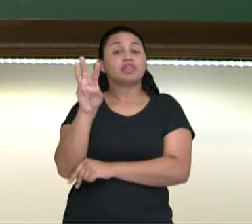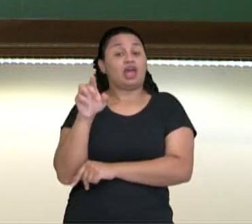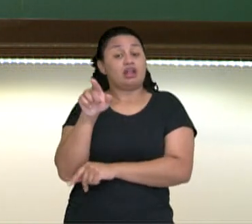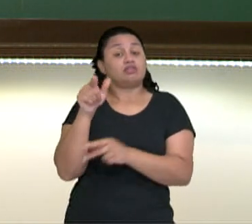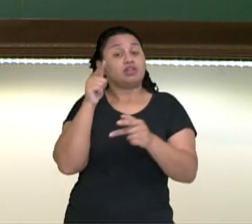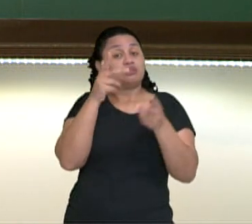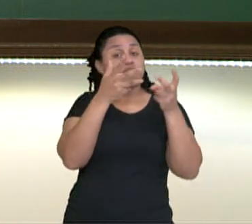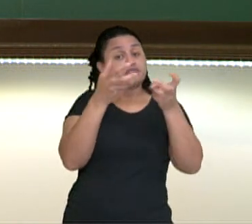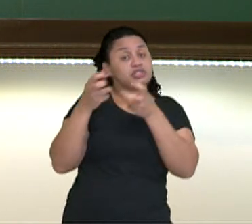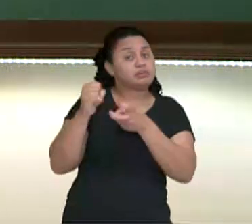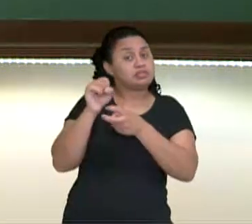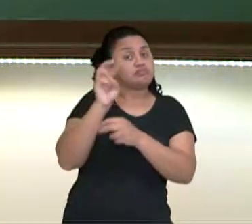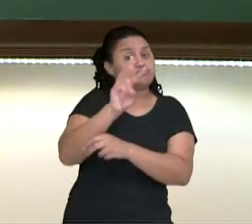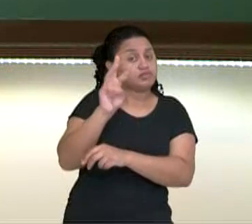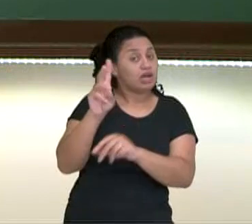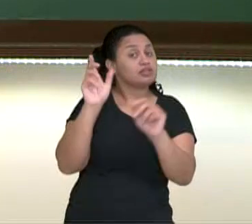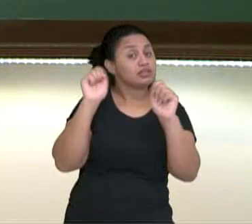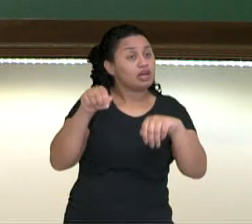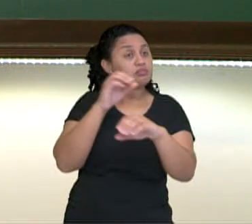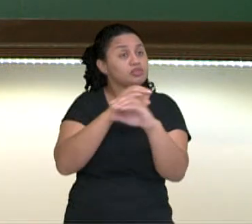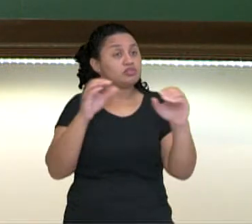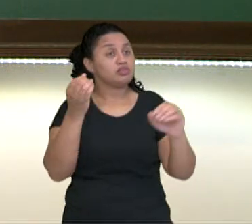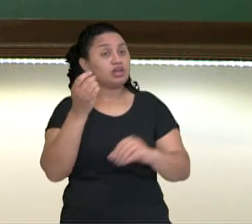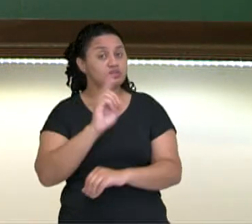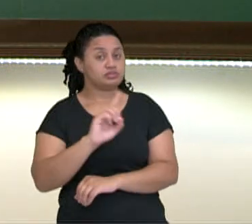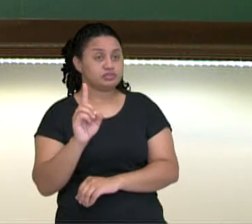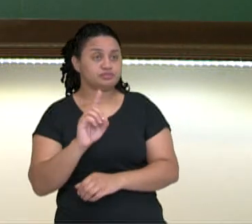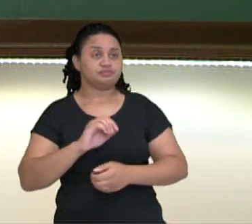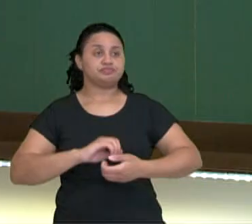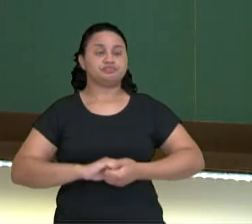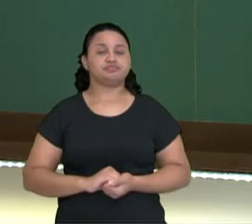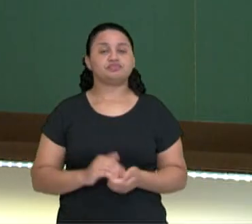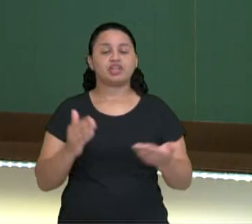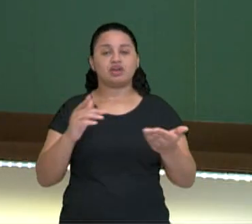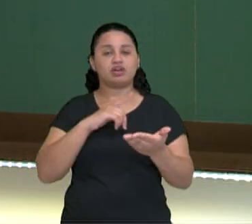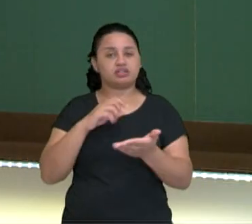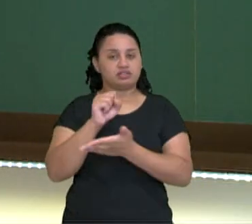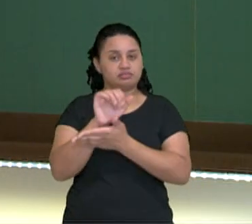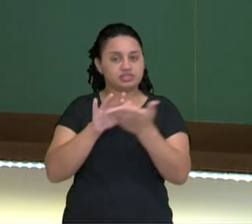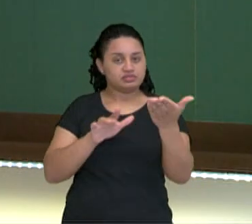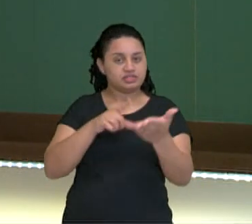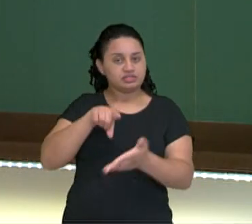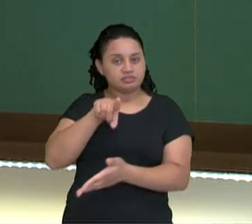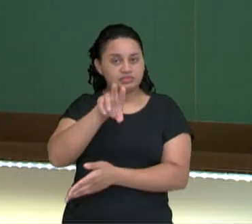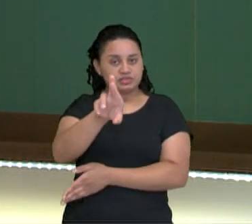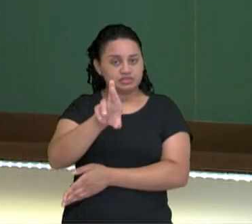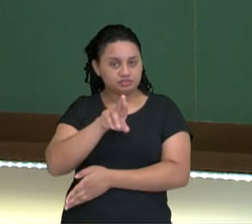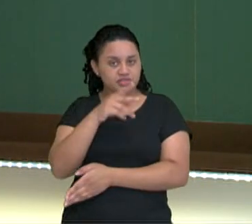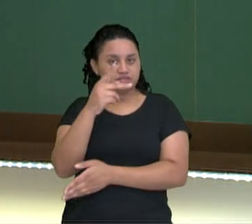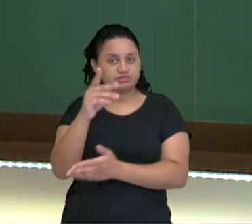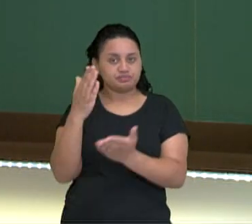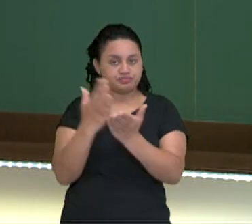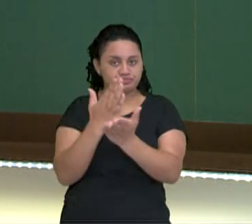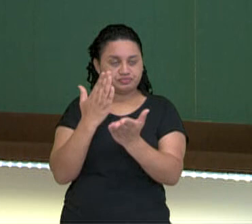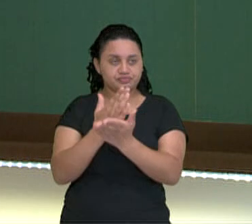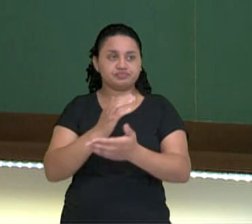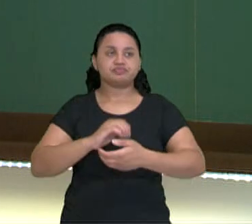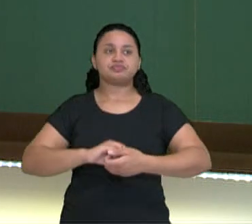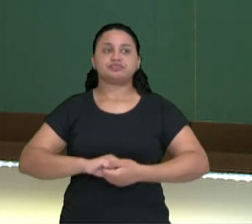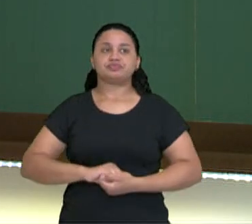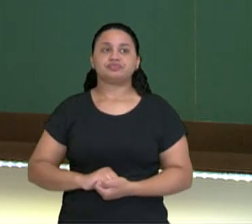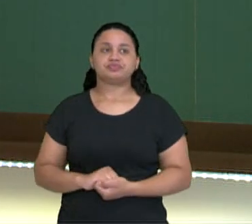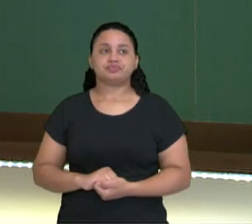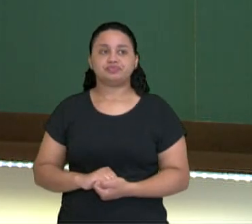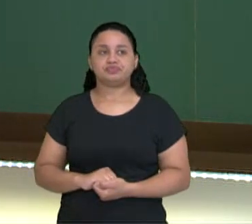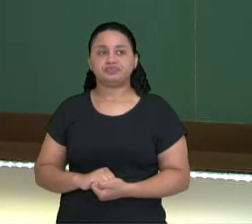é confiável ou não. Temos aqui uma atividade para vocês responderem aí agora no caderno. What is the